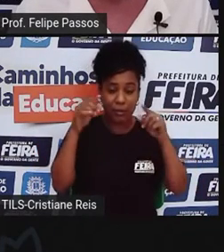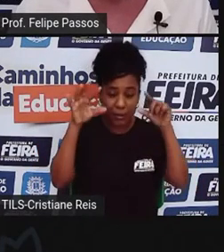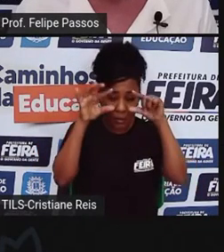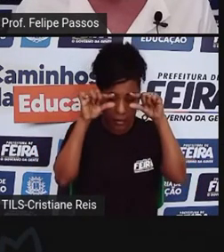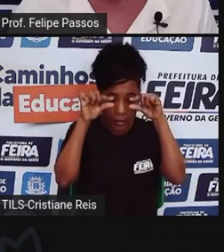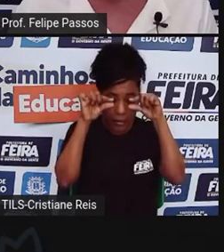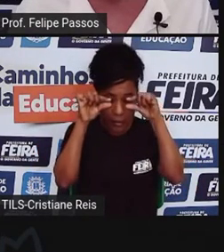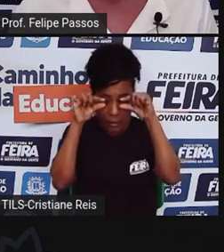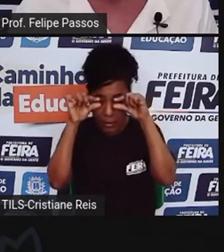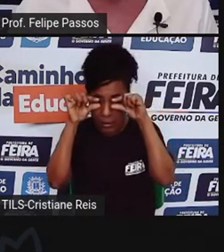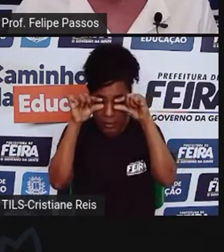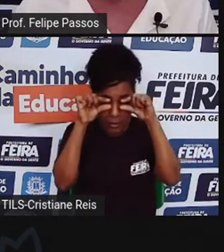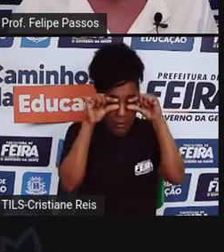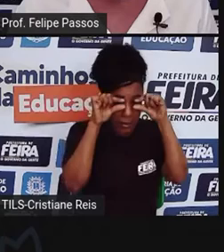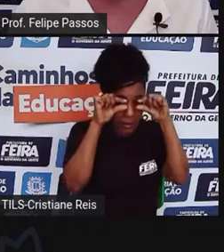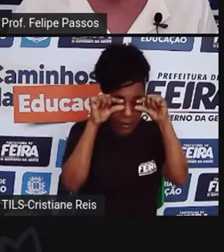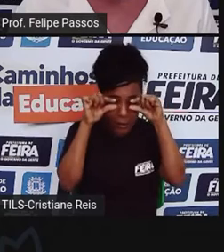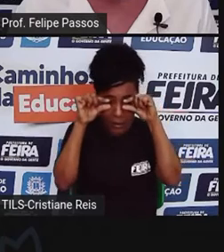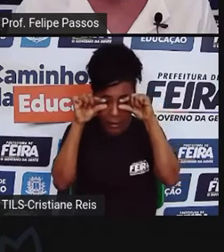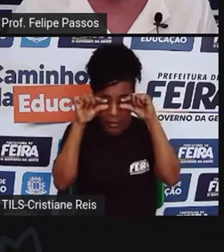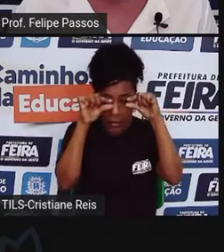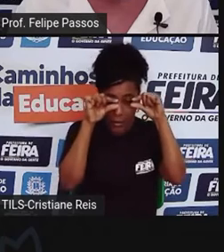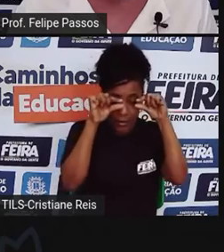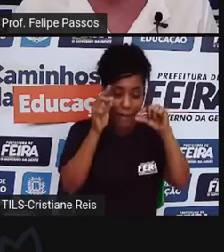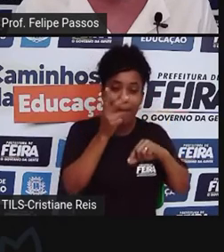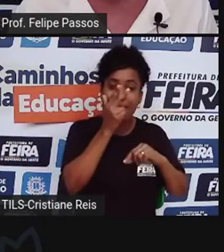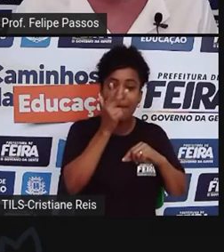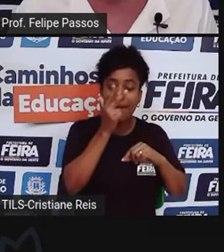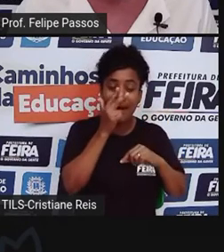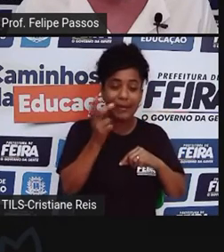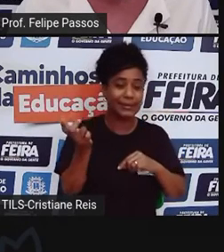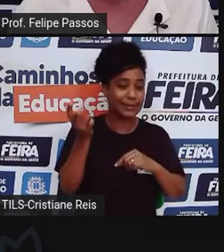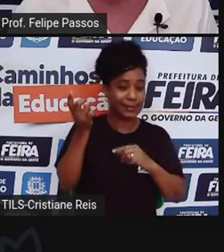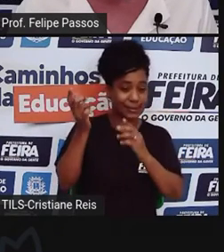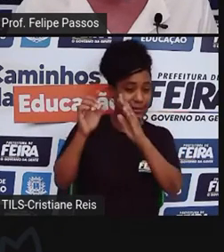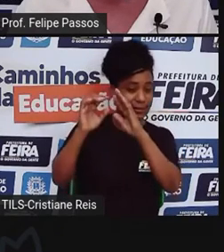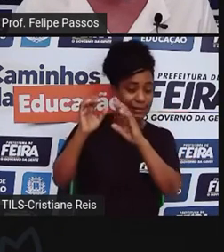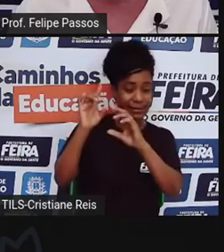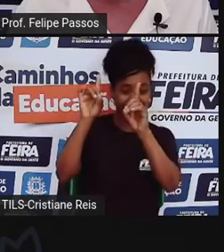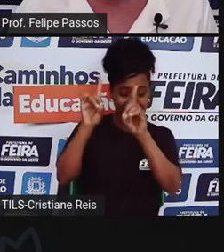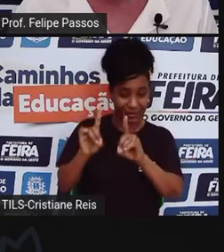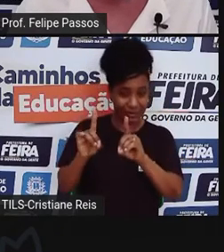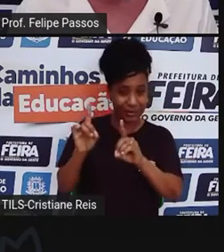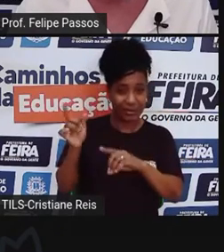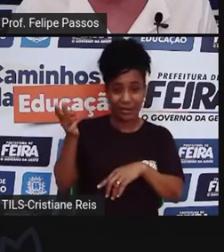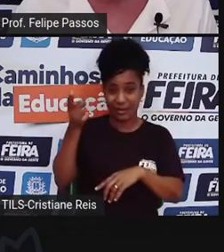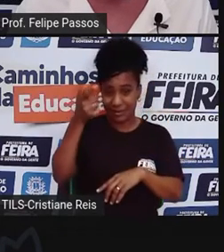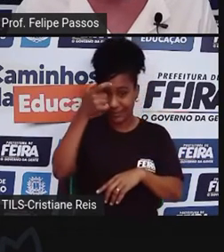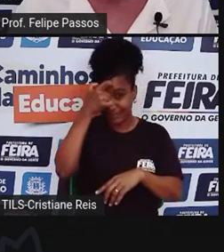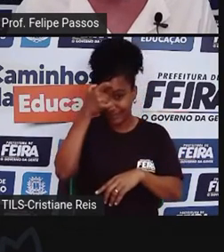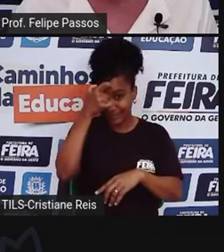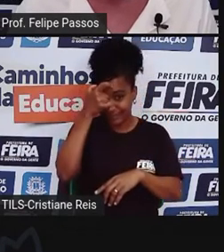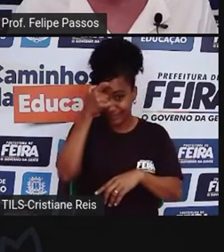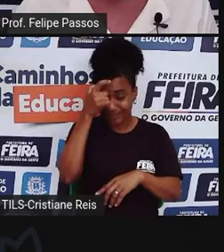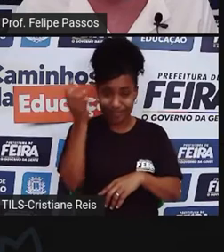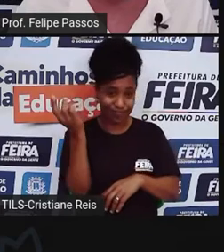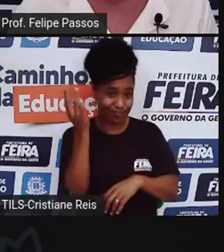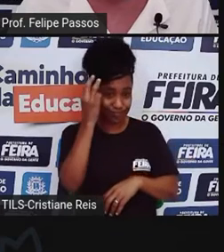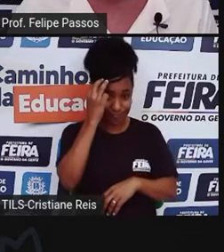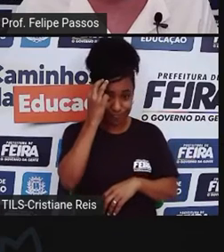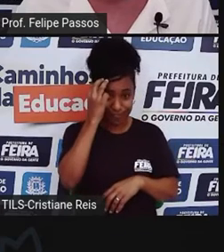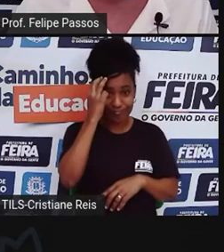ser deficiente, ter deficiência intelectual. Então, o trabalho que é feito lá, sou eu, usando a